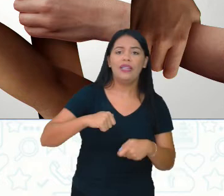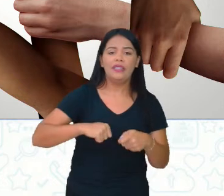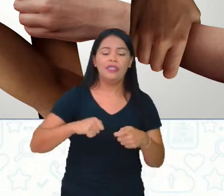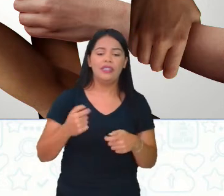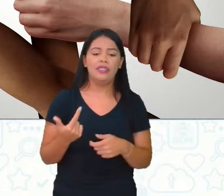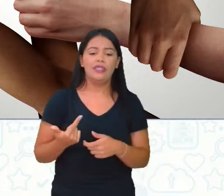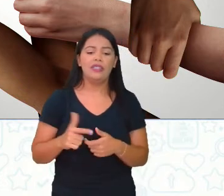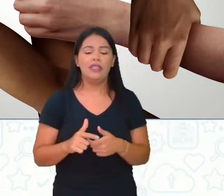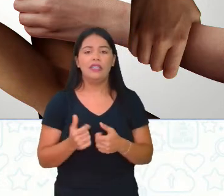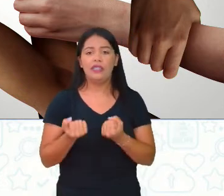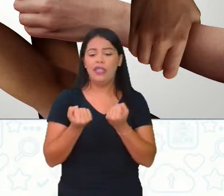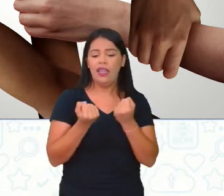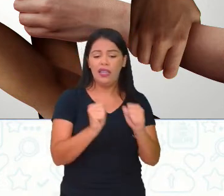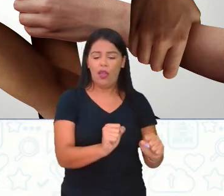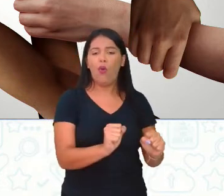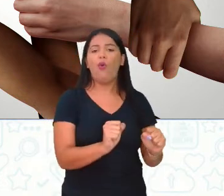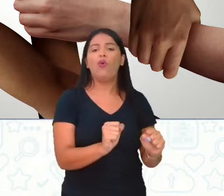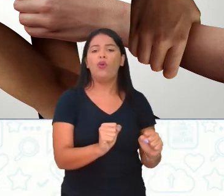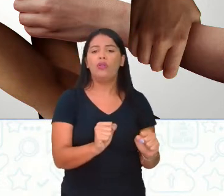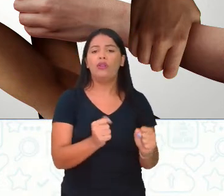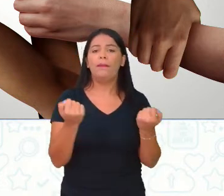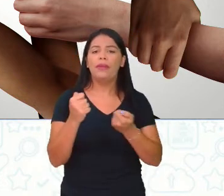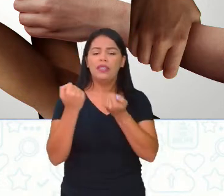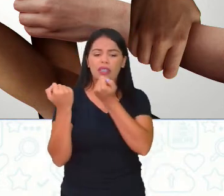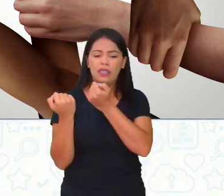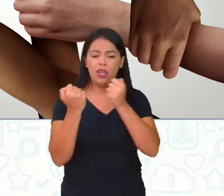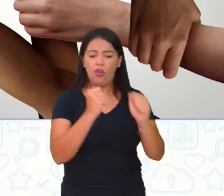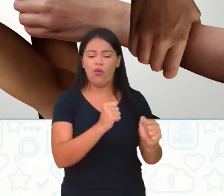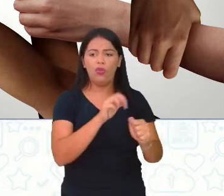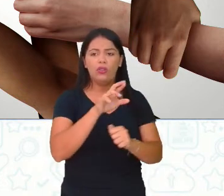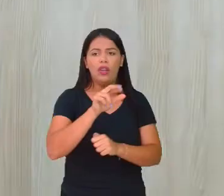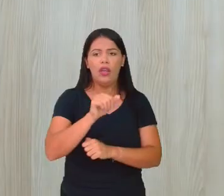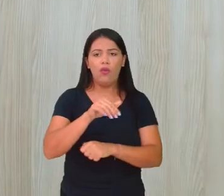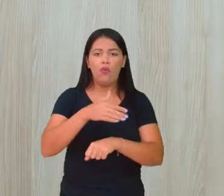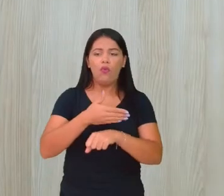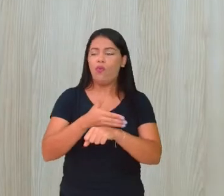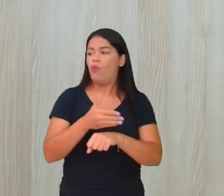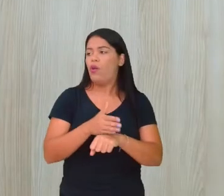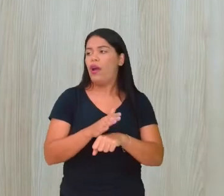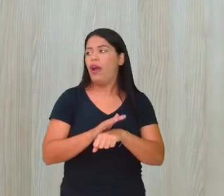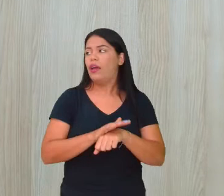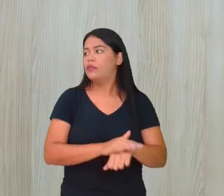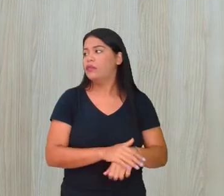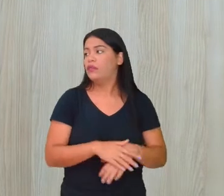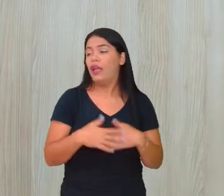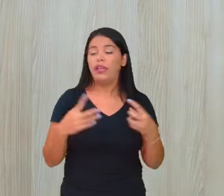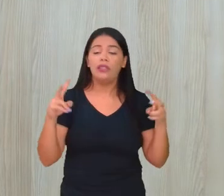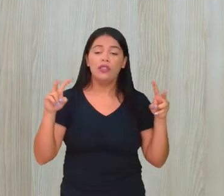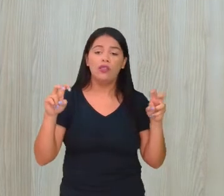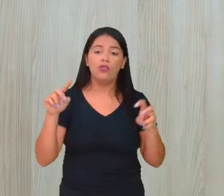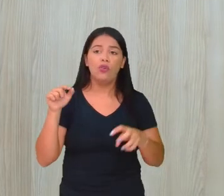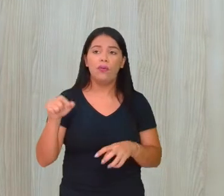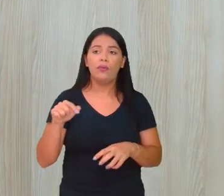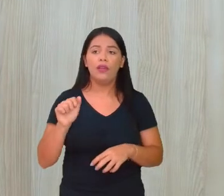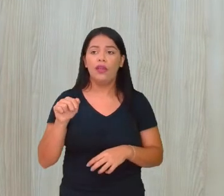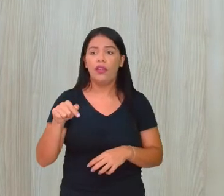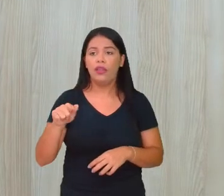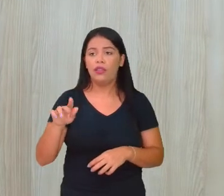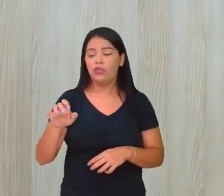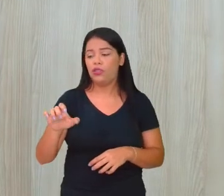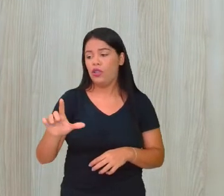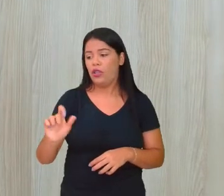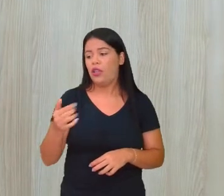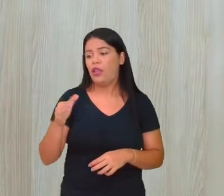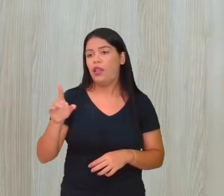antirracista. Então, isso é muito importante. Perdão, professora Adriana. Pode falar, que professora. sobre essa citação, Angela Davis é um dos ícones, né?